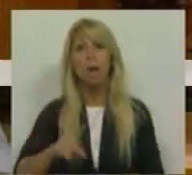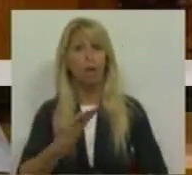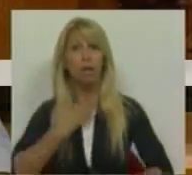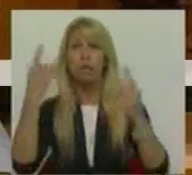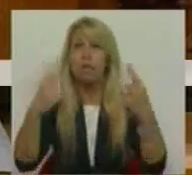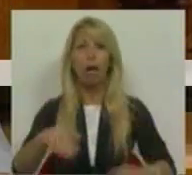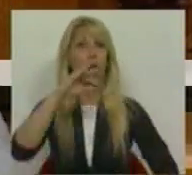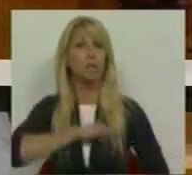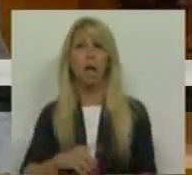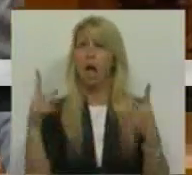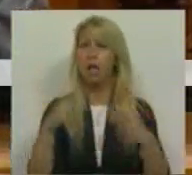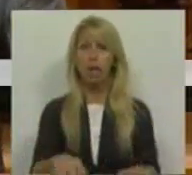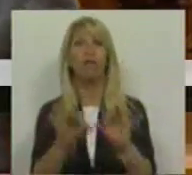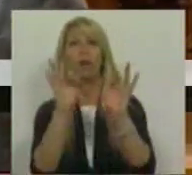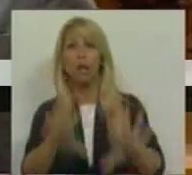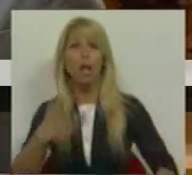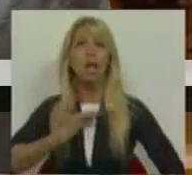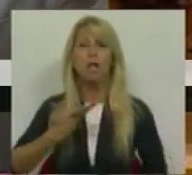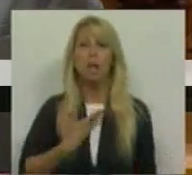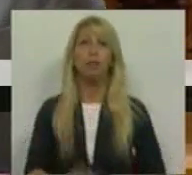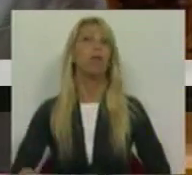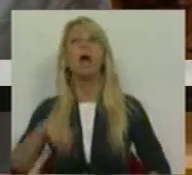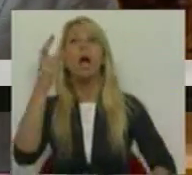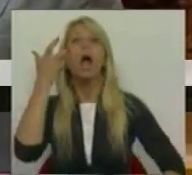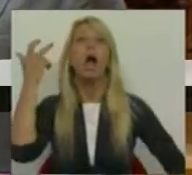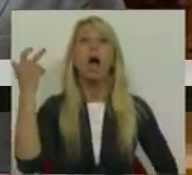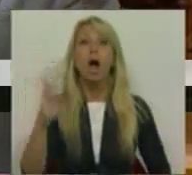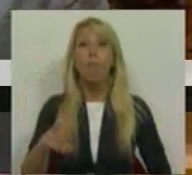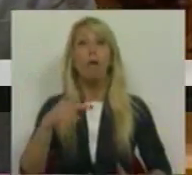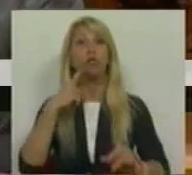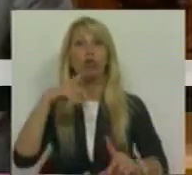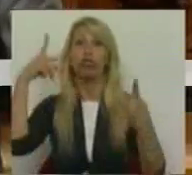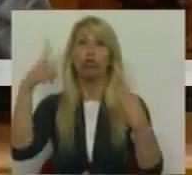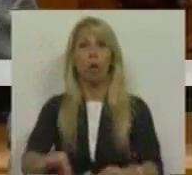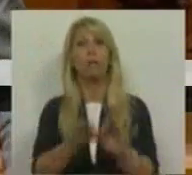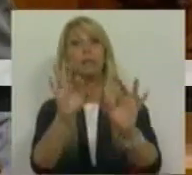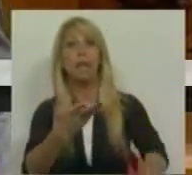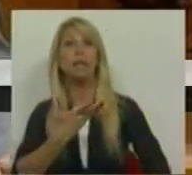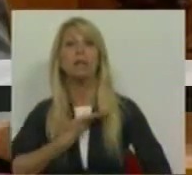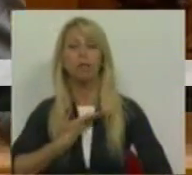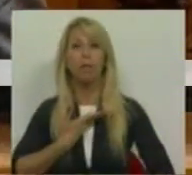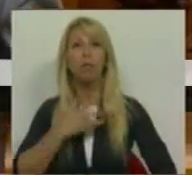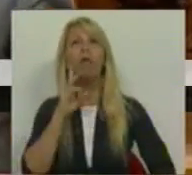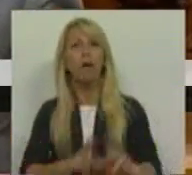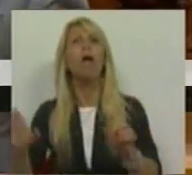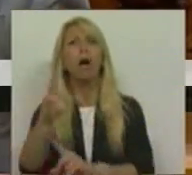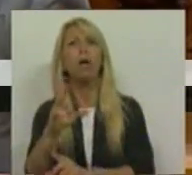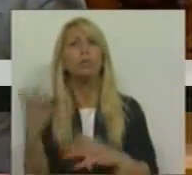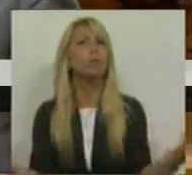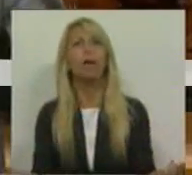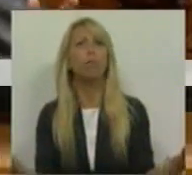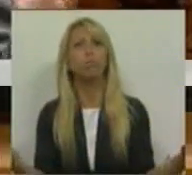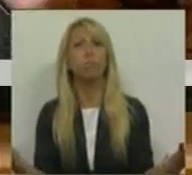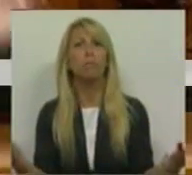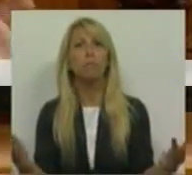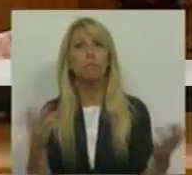nos salários, como tem a dívida? Depois de cortar nas pensões, como tem a dívida? E o resultado é que ela subiu. Então, como é possível?